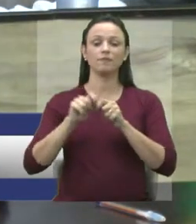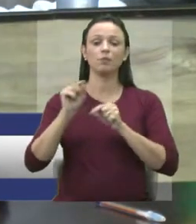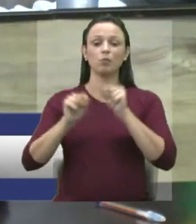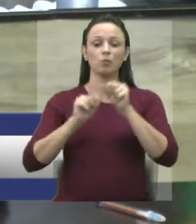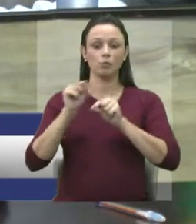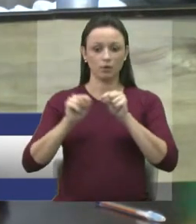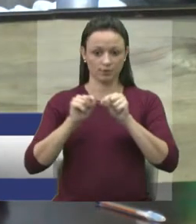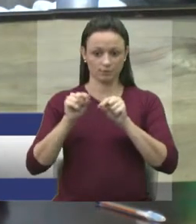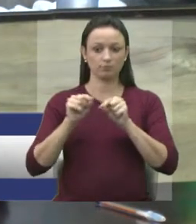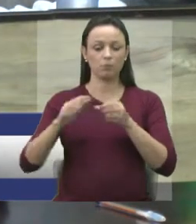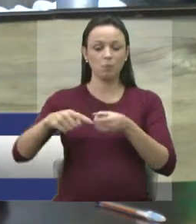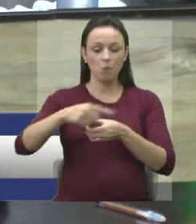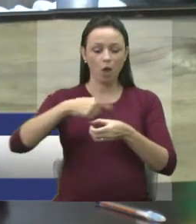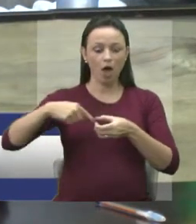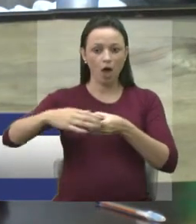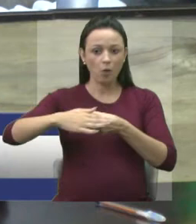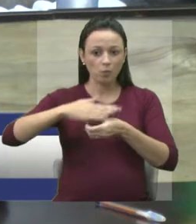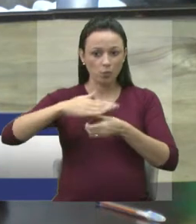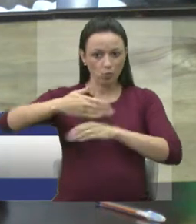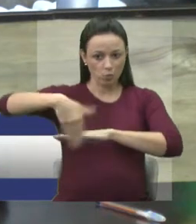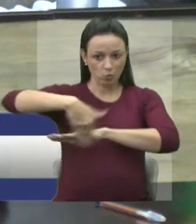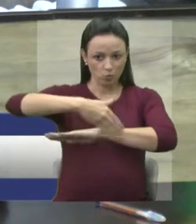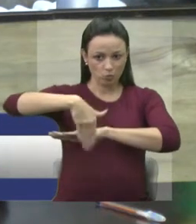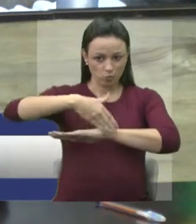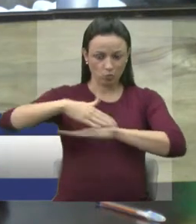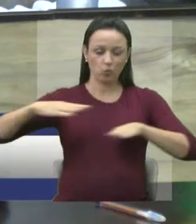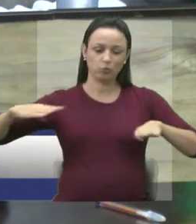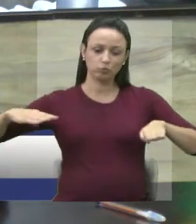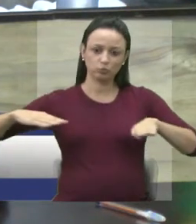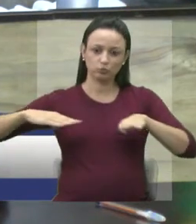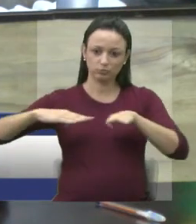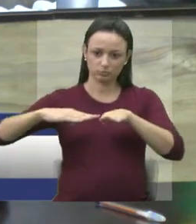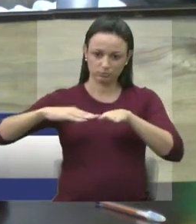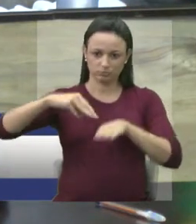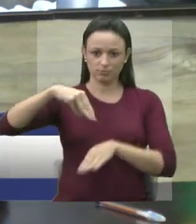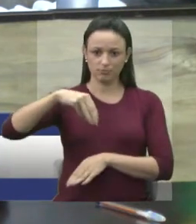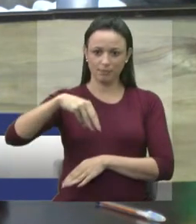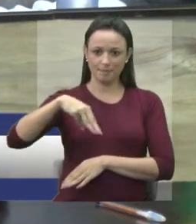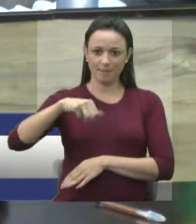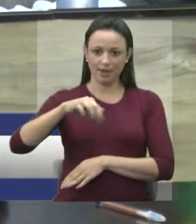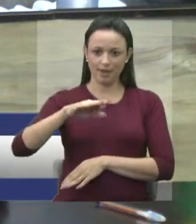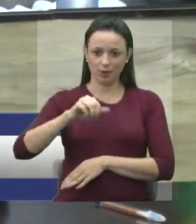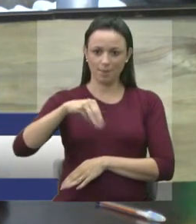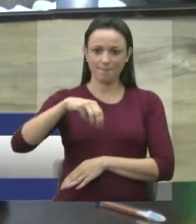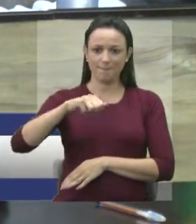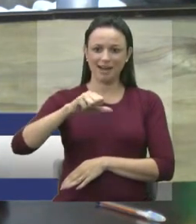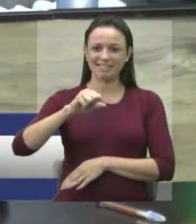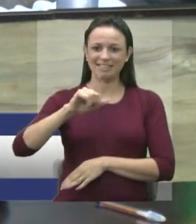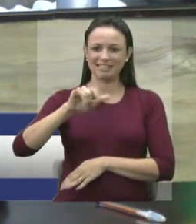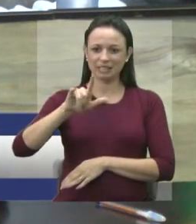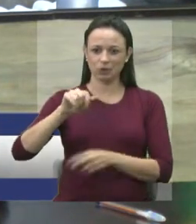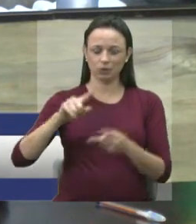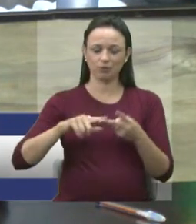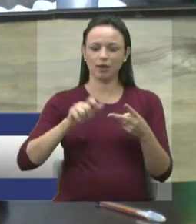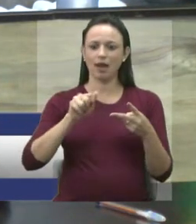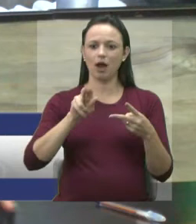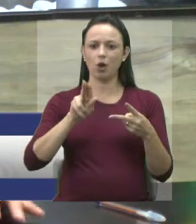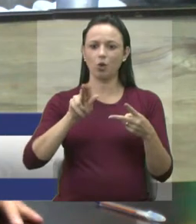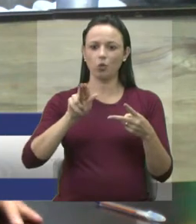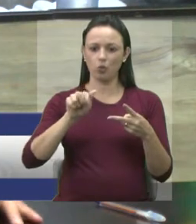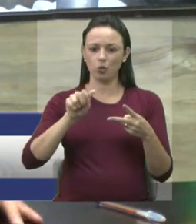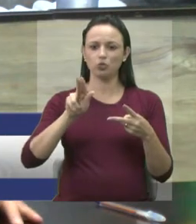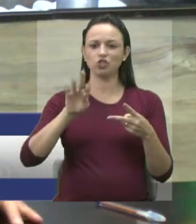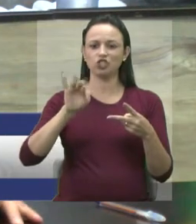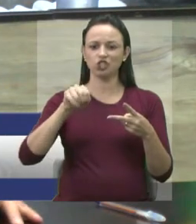operação tapa-buracos no cruzamento das ruas Mário Meira Marcílio e Agostinho Polini,